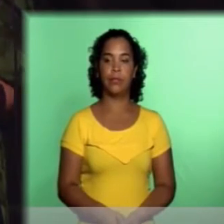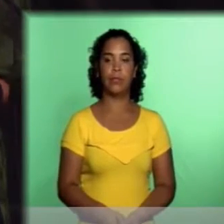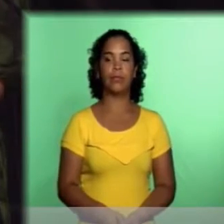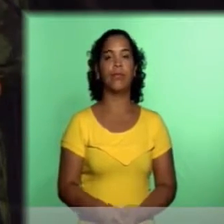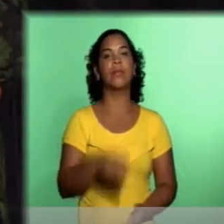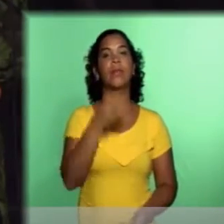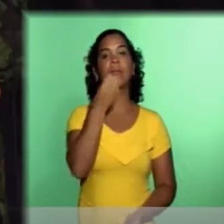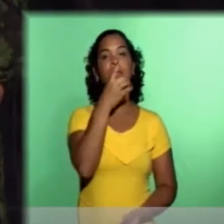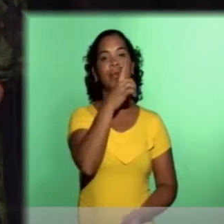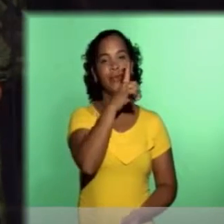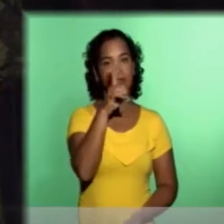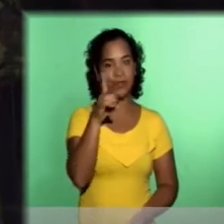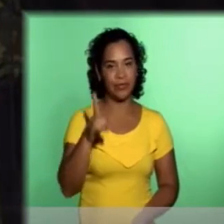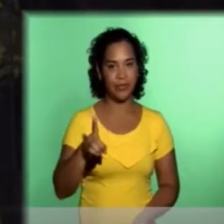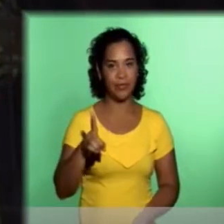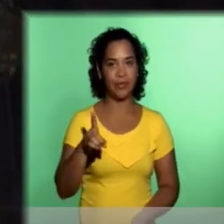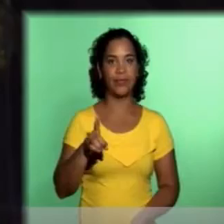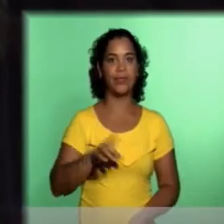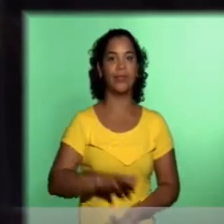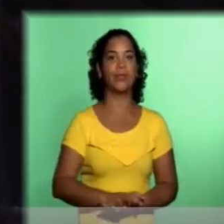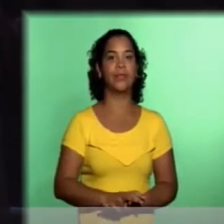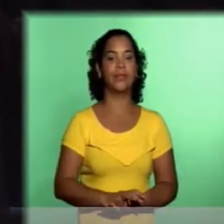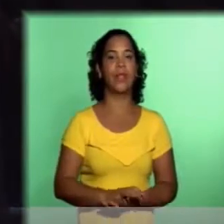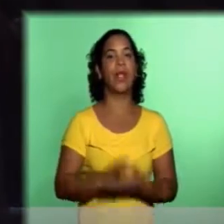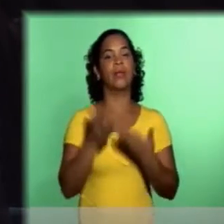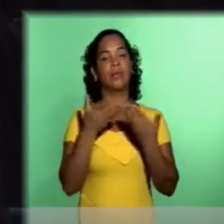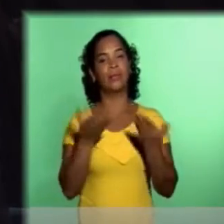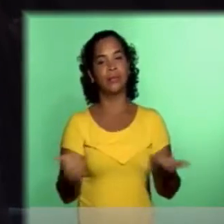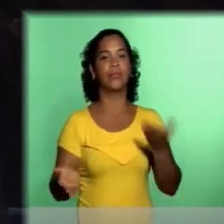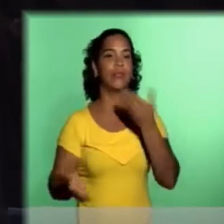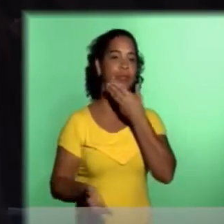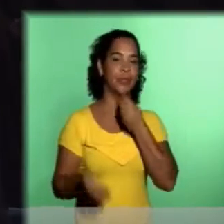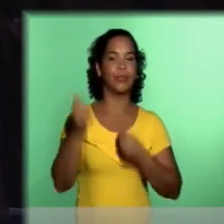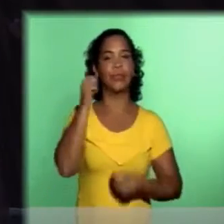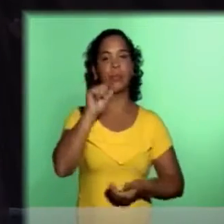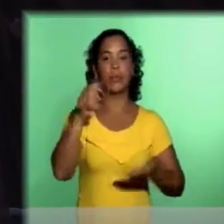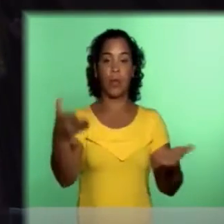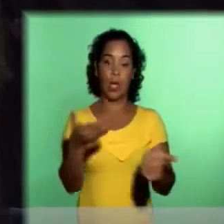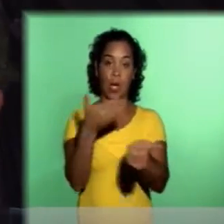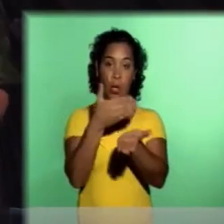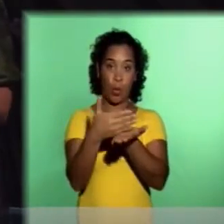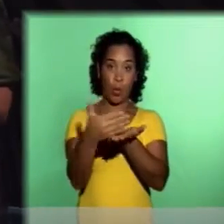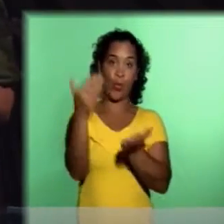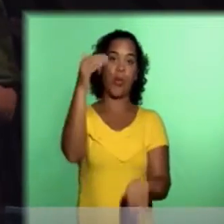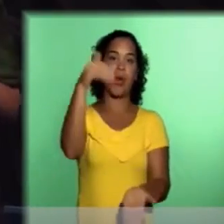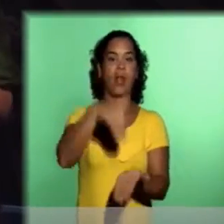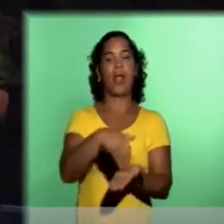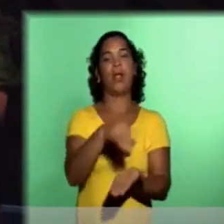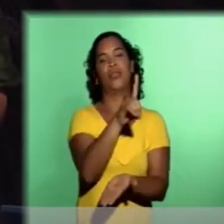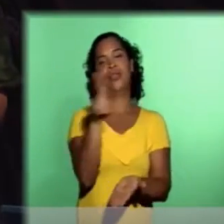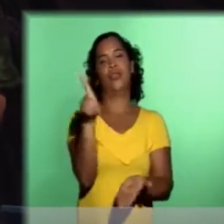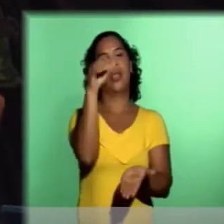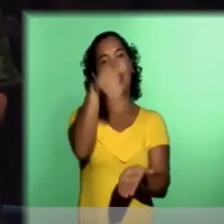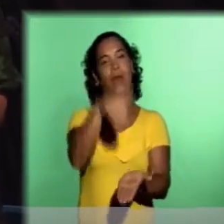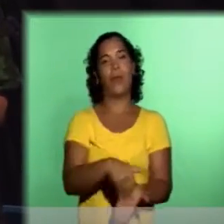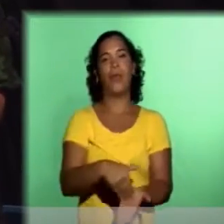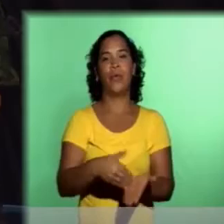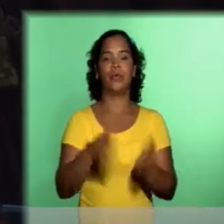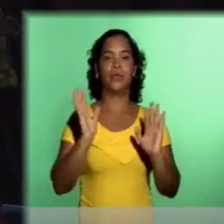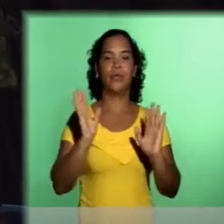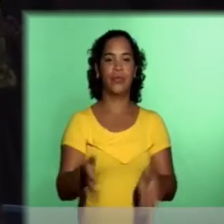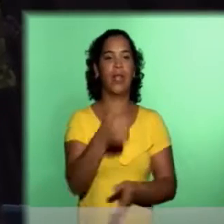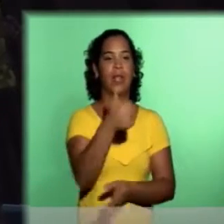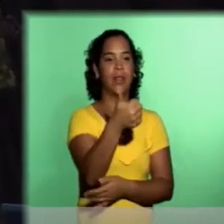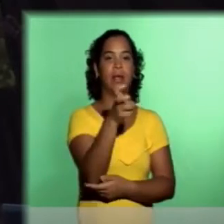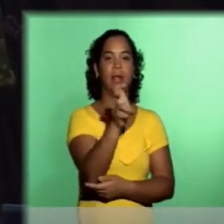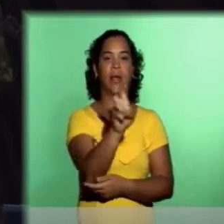Bom dia a todos e todas. Começamos agora o último dia do 15º Fórum Nacional dos